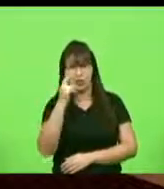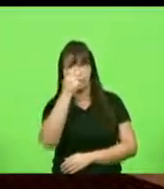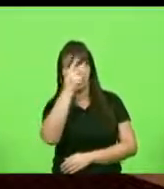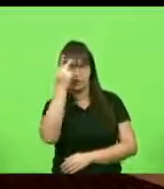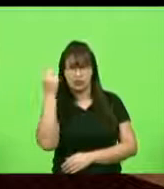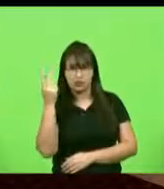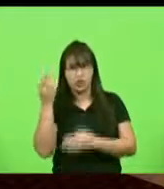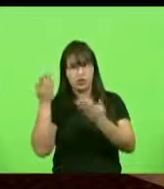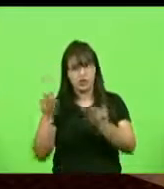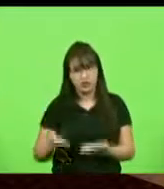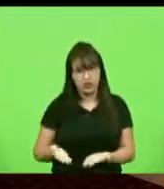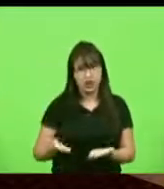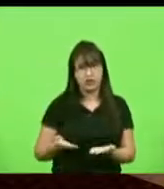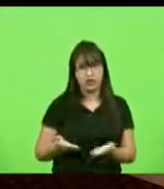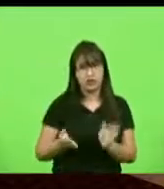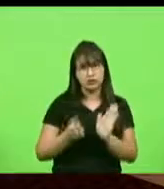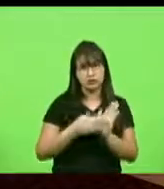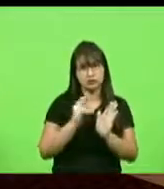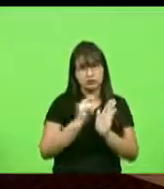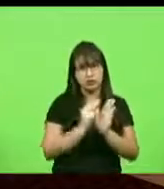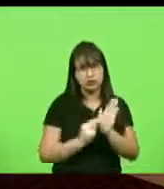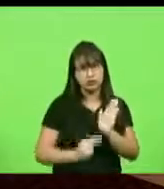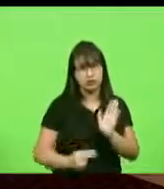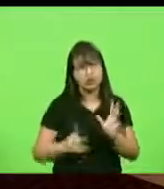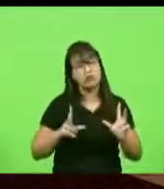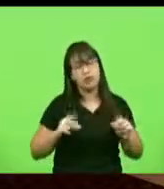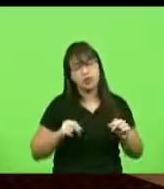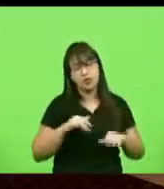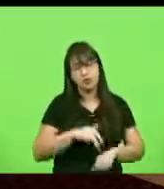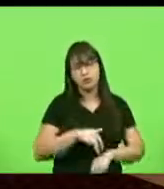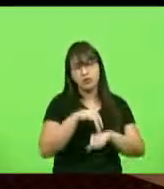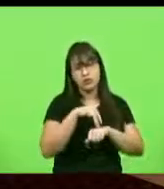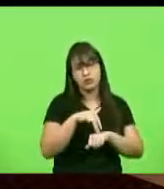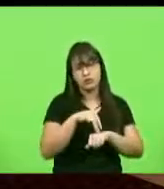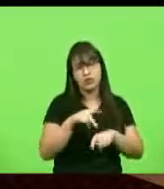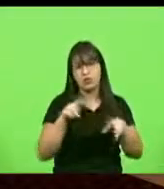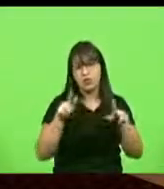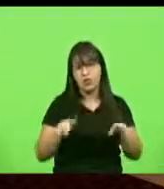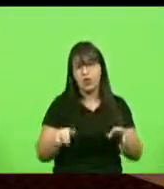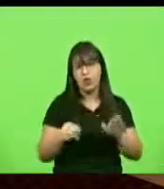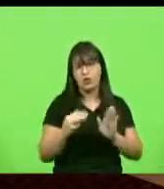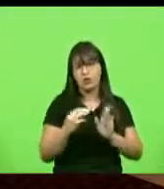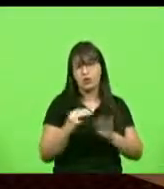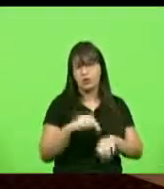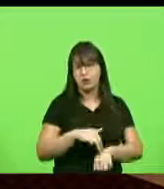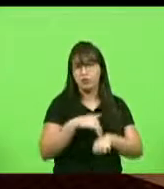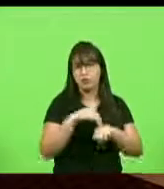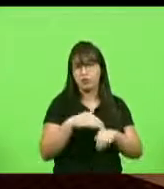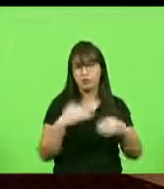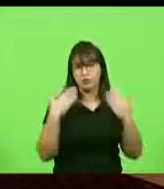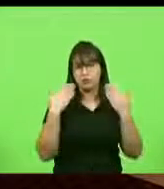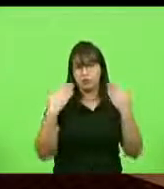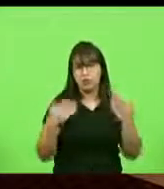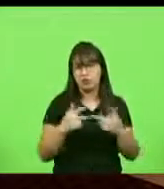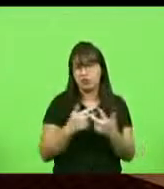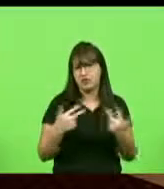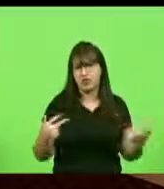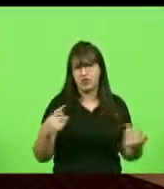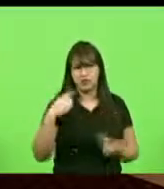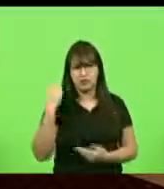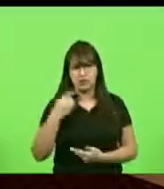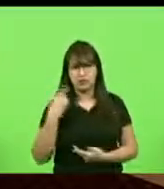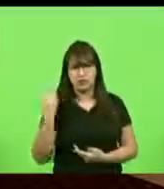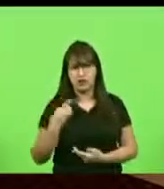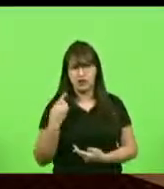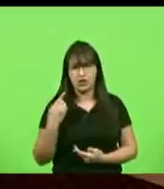merecem, sim, receber essa moção, como também tem aqui moções apresentadas por vários deputados no dia de hoje, em